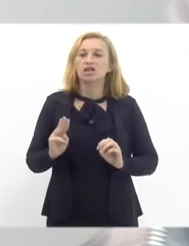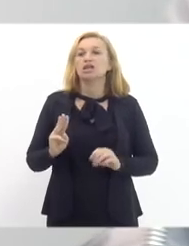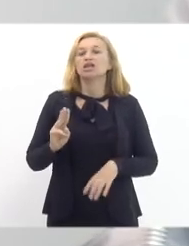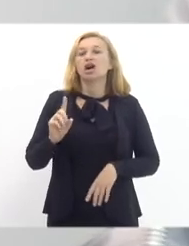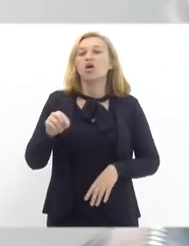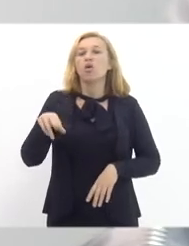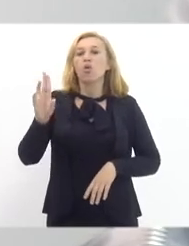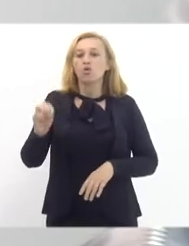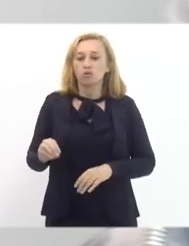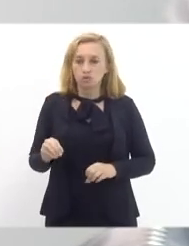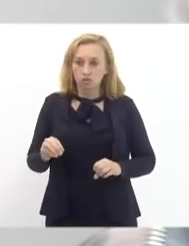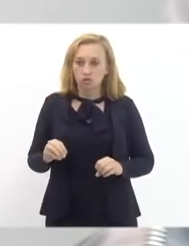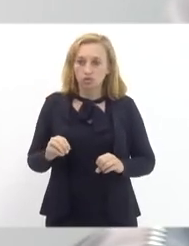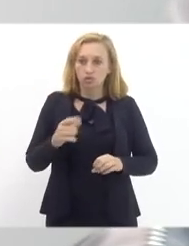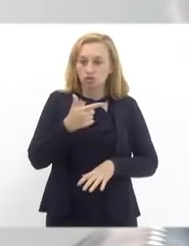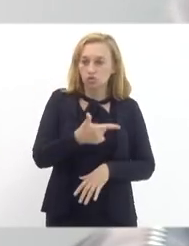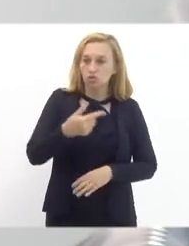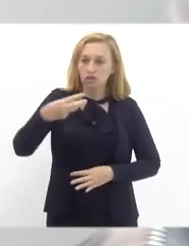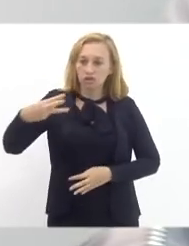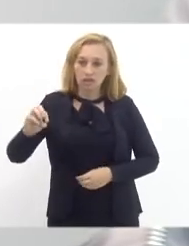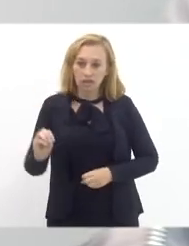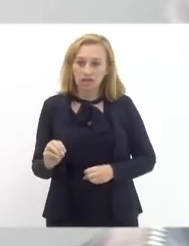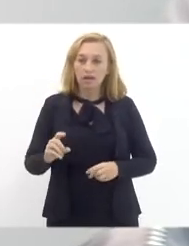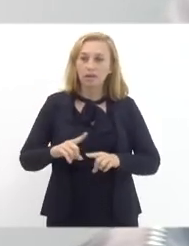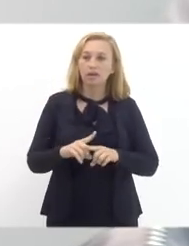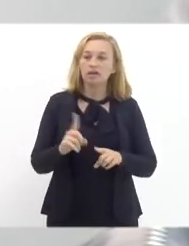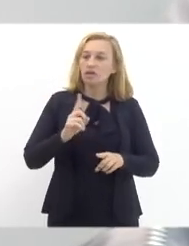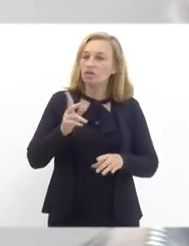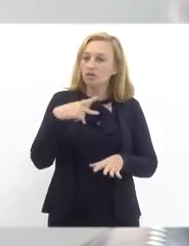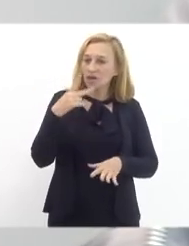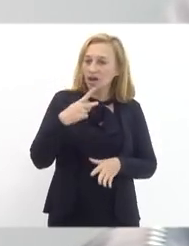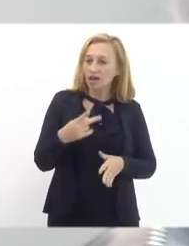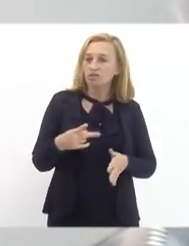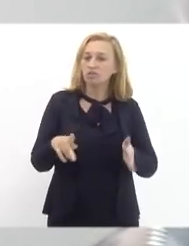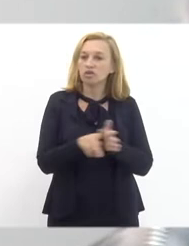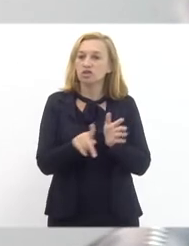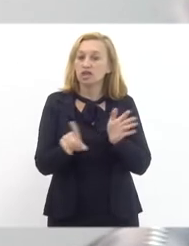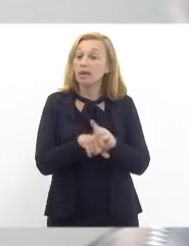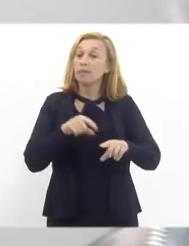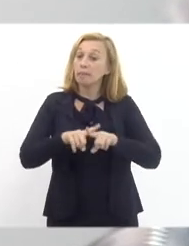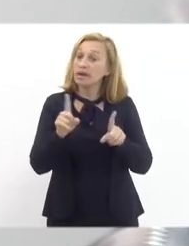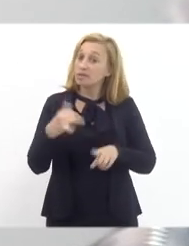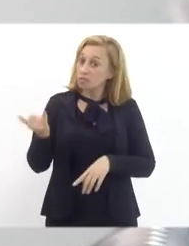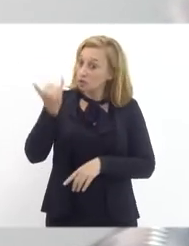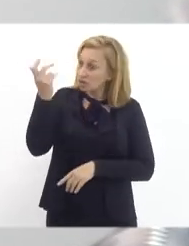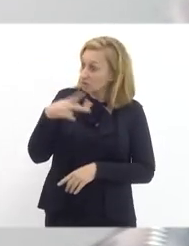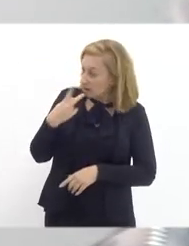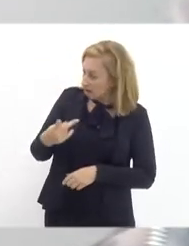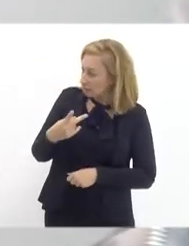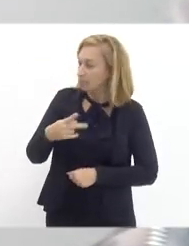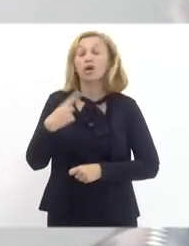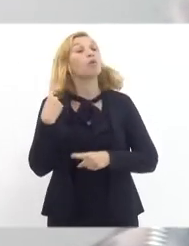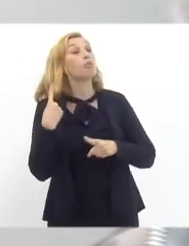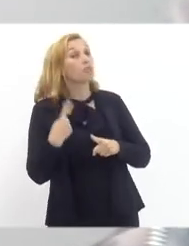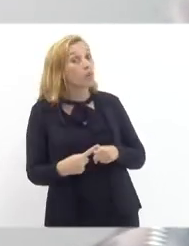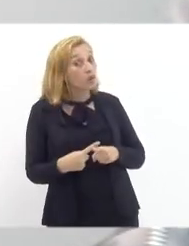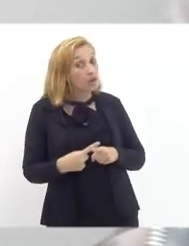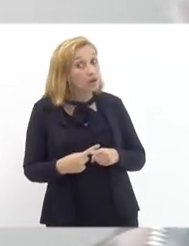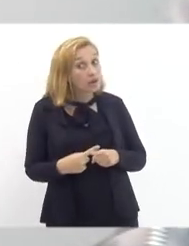Não foi citado aqui no projeto de lei, mas seria muito importante citar. Tá? Porque